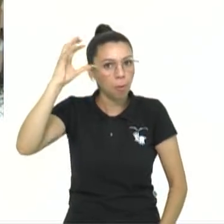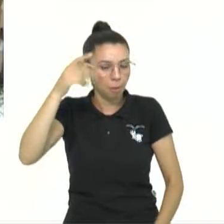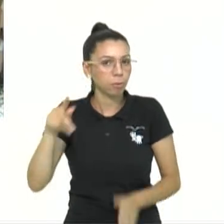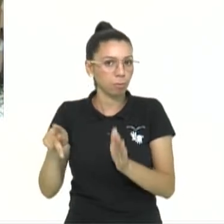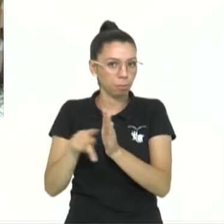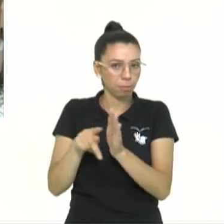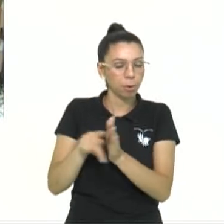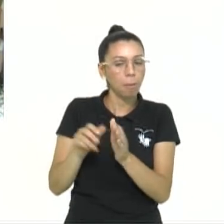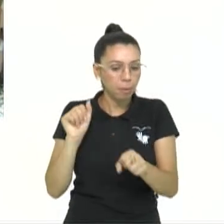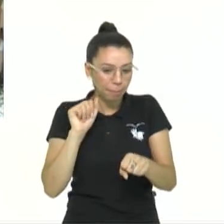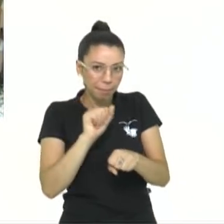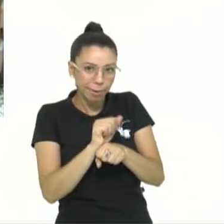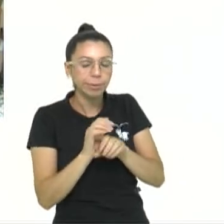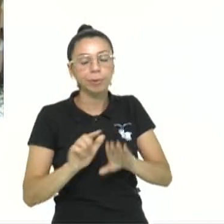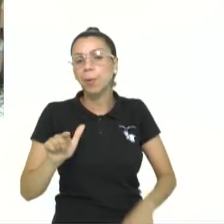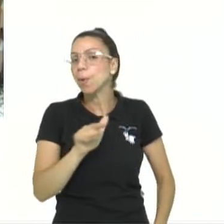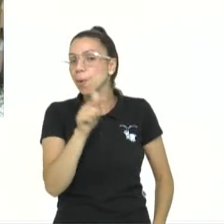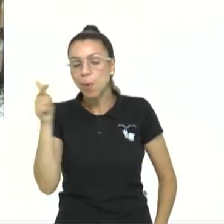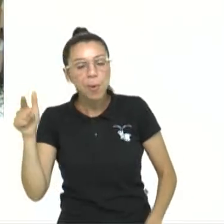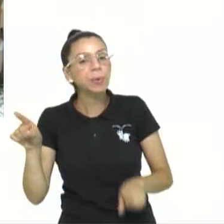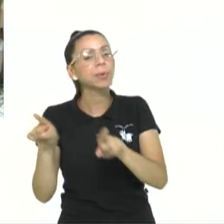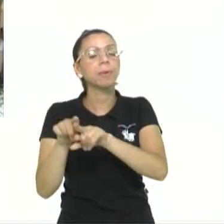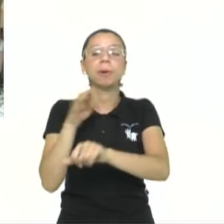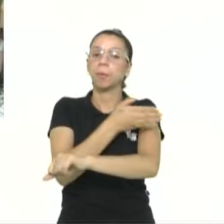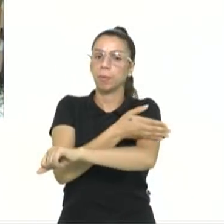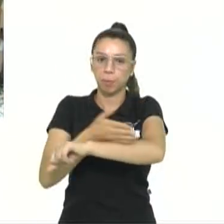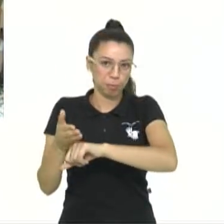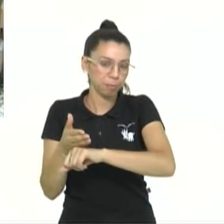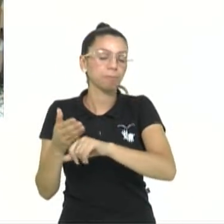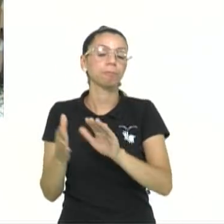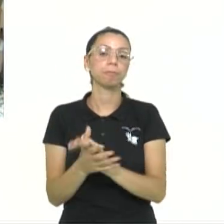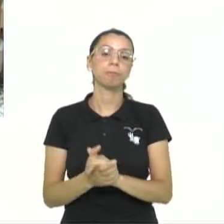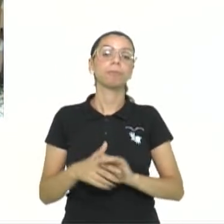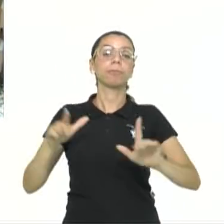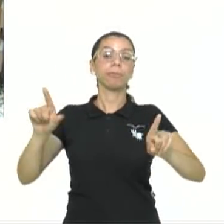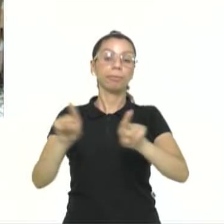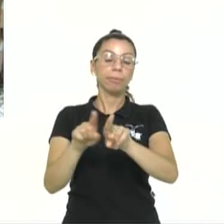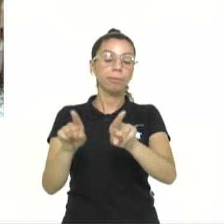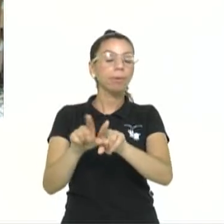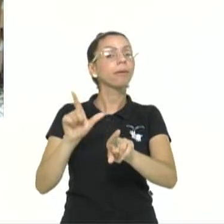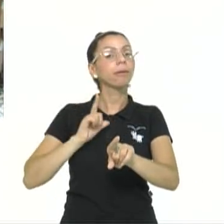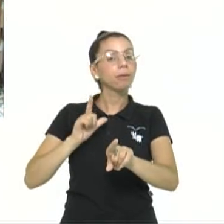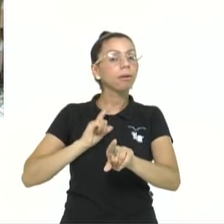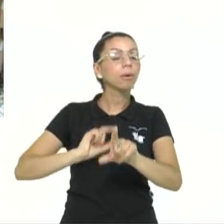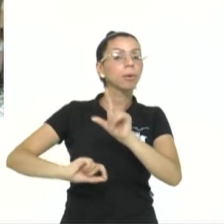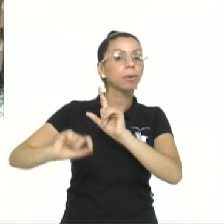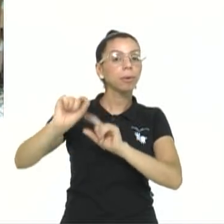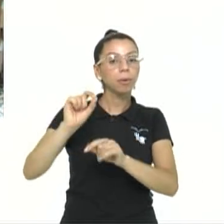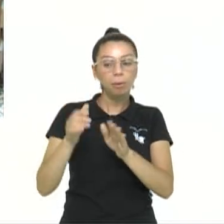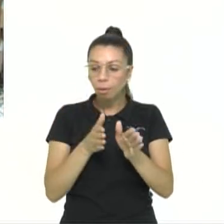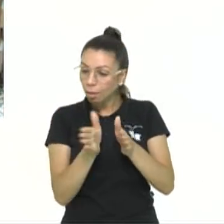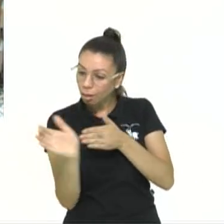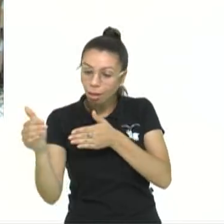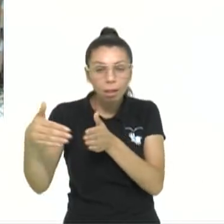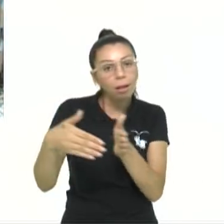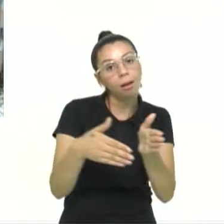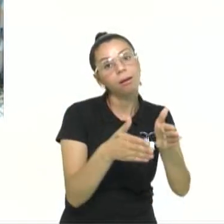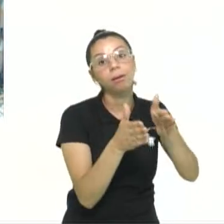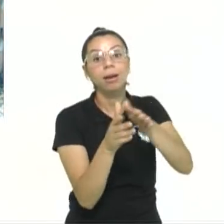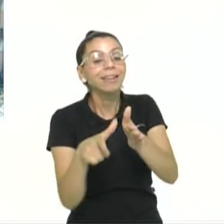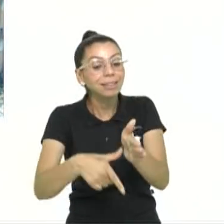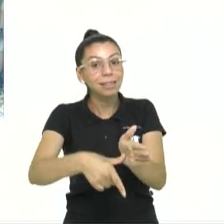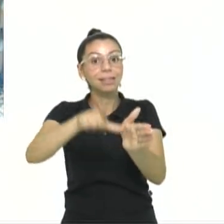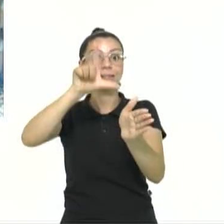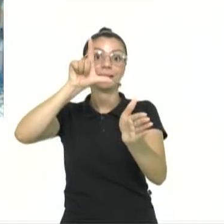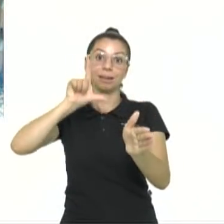vai falar um pouquinho sobre outros hábitos deles também, mas a gente tinha comentado a respeito dos caminhos antes dos